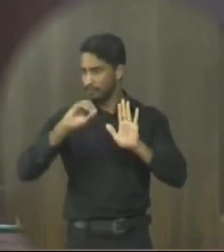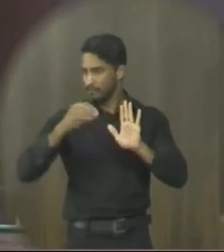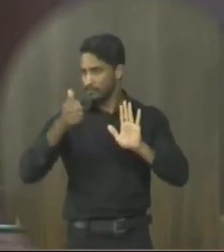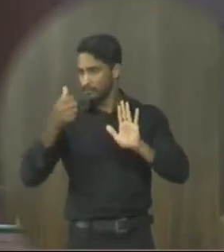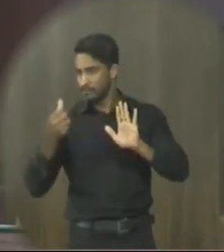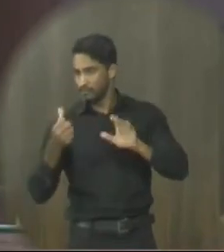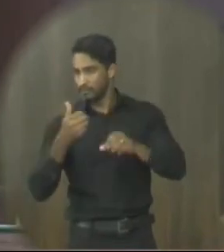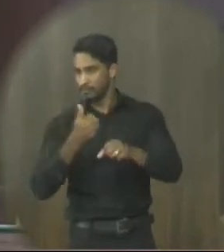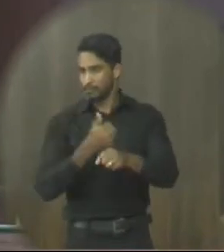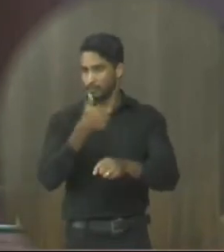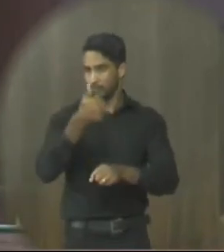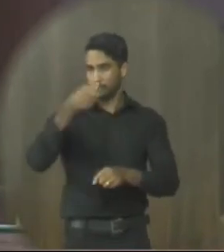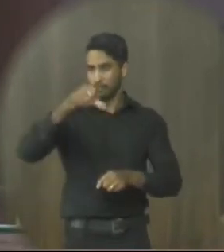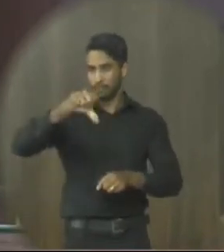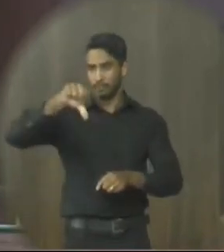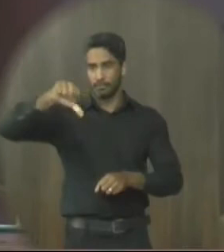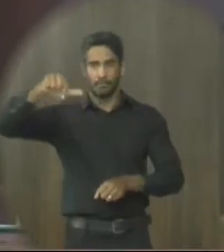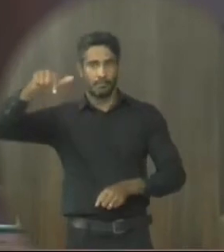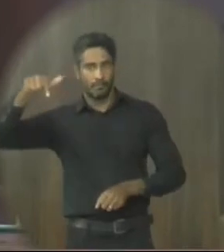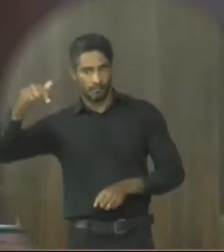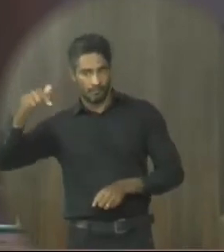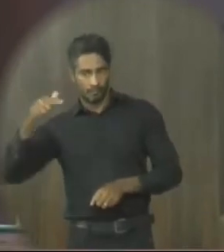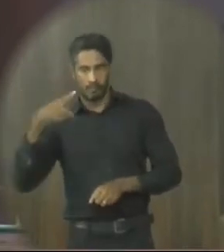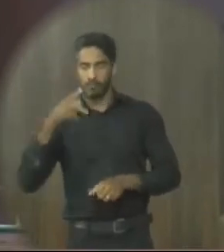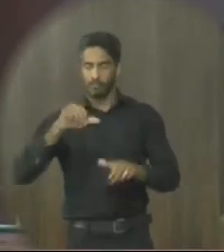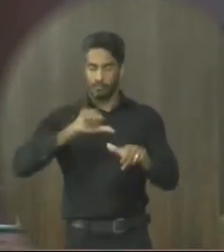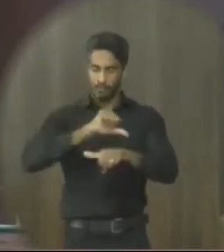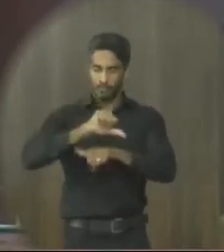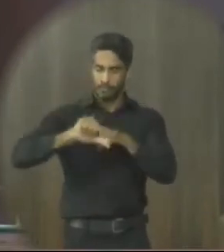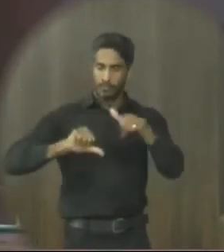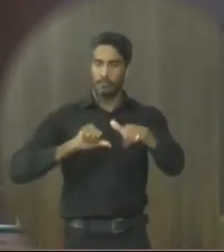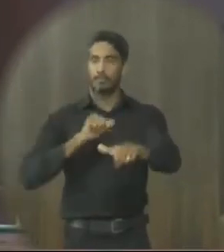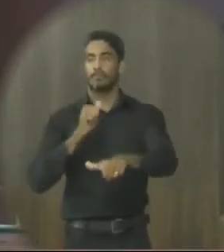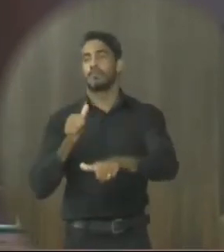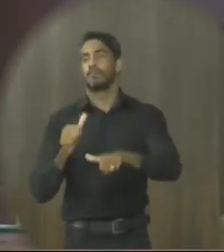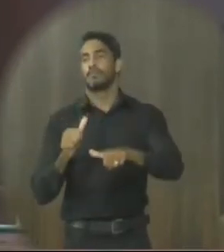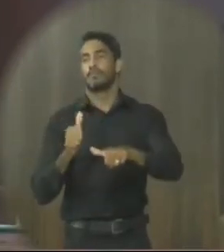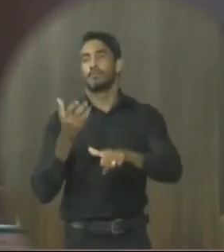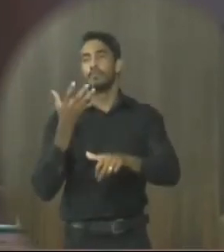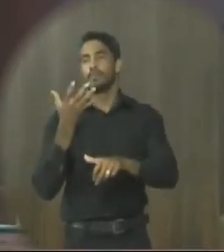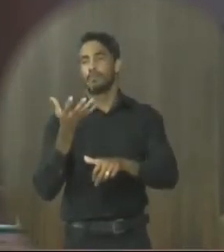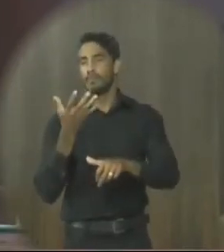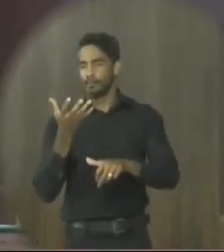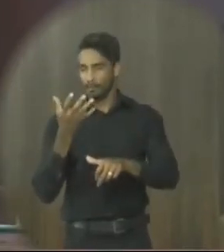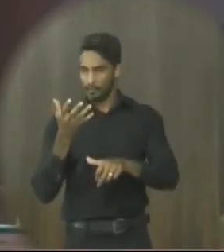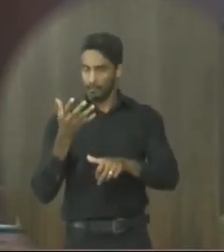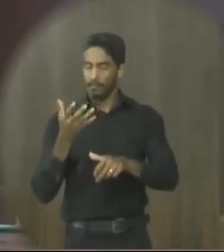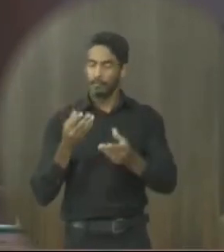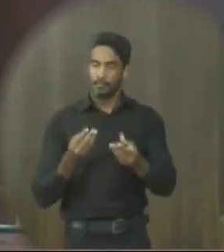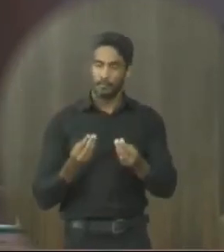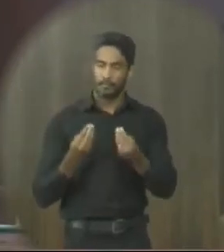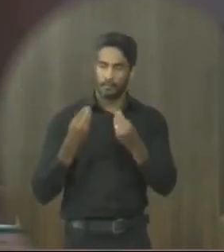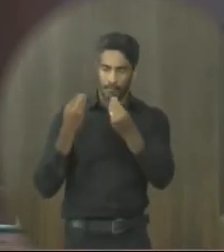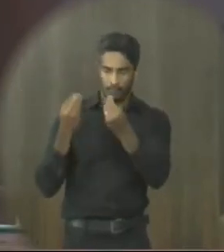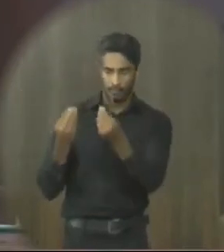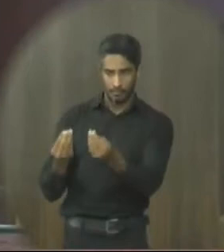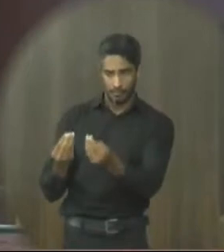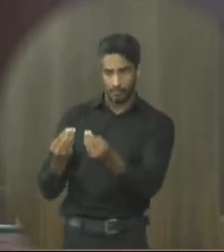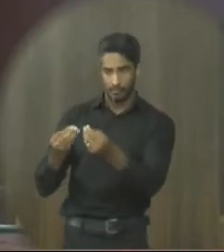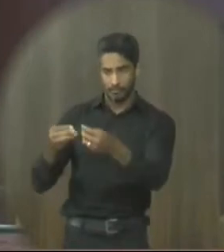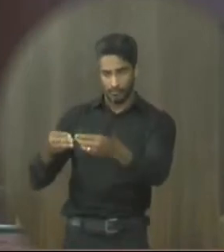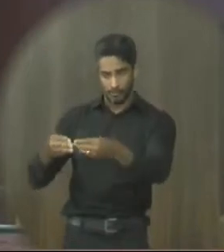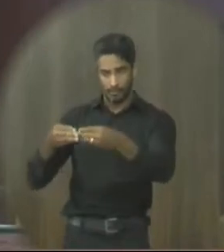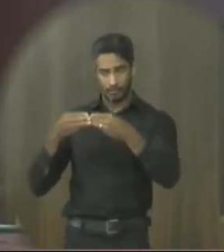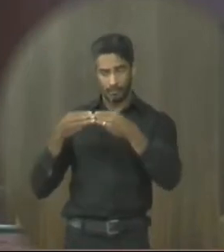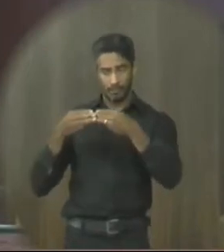016 de 1997, e suas alterações requer a Vossa Excelência que seja encaminhada a moção com